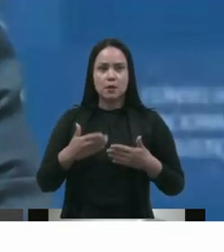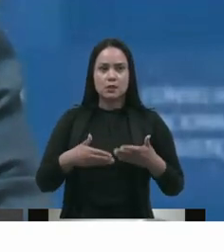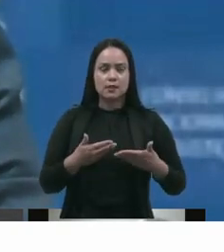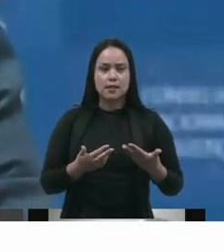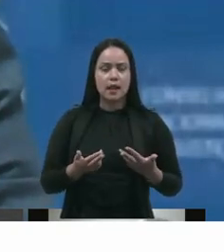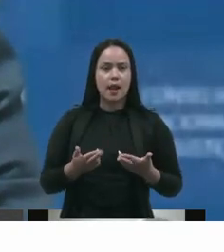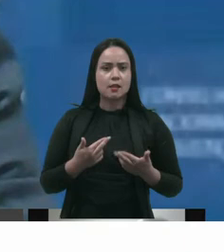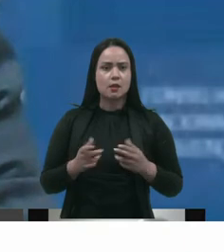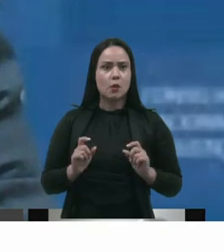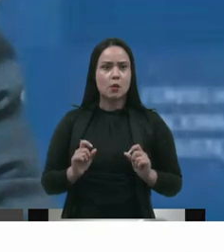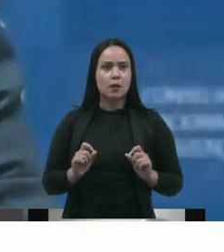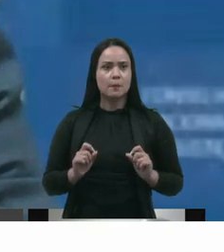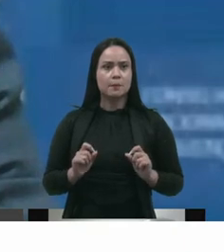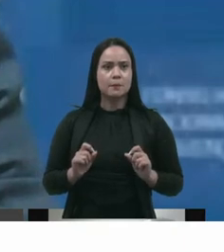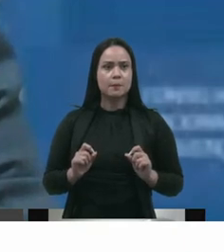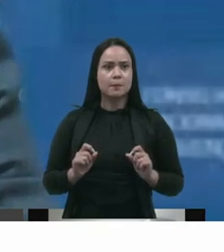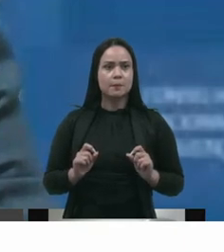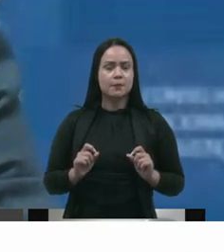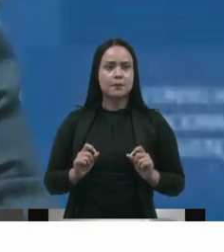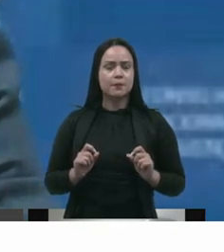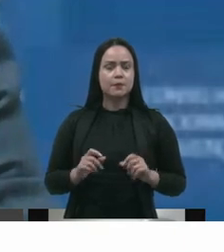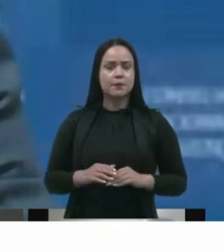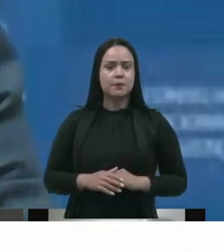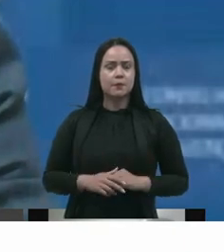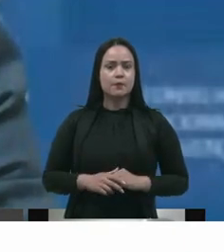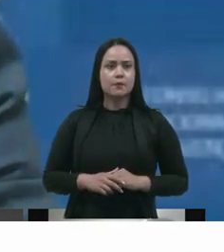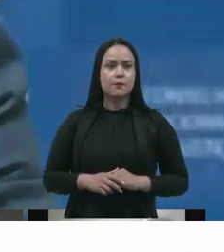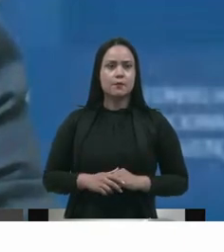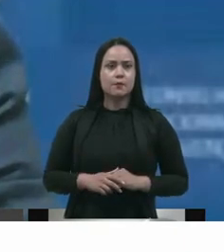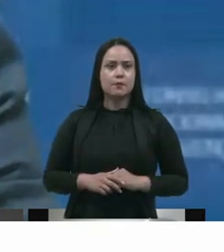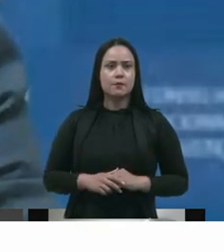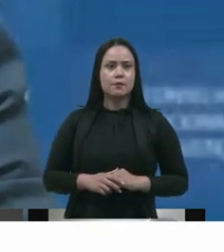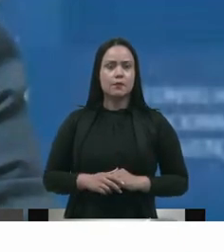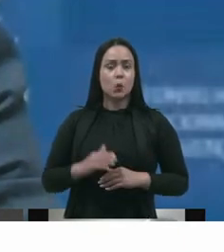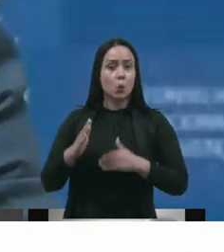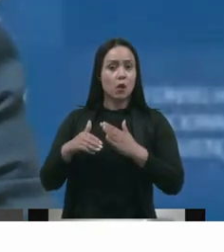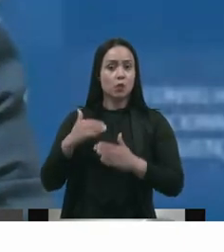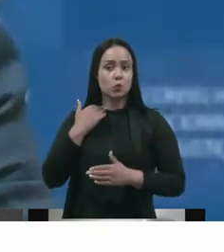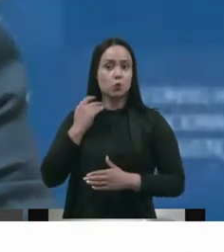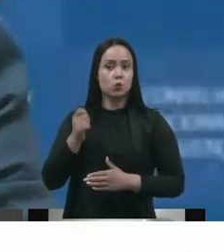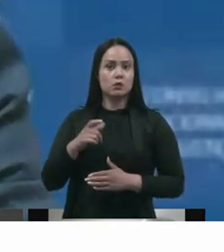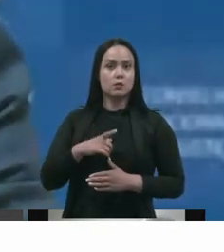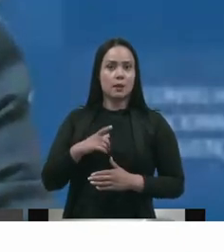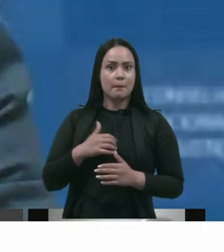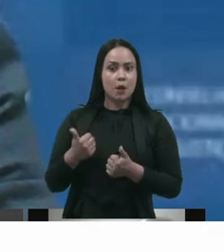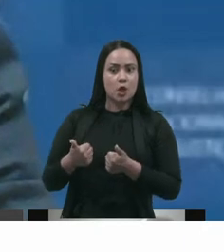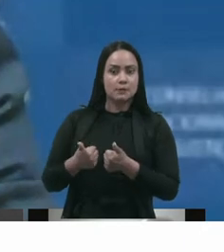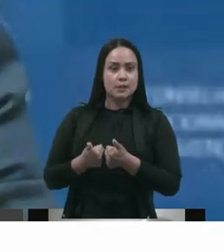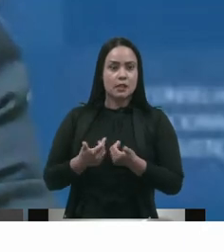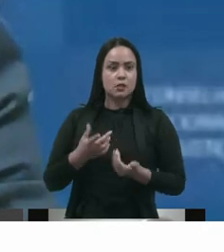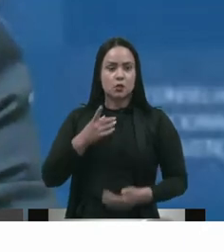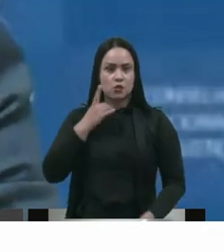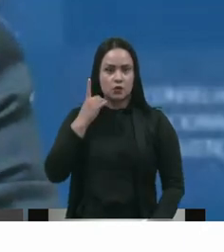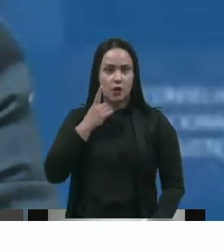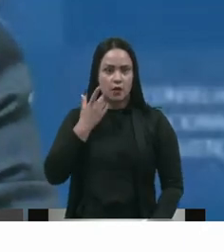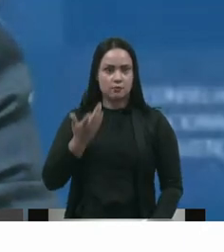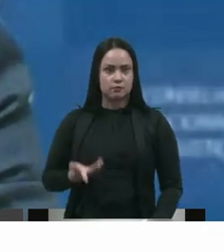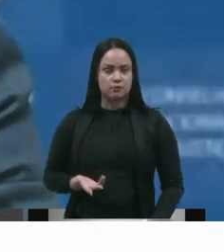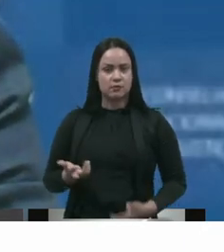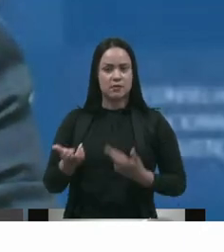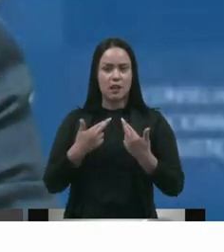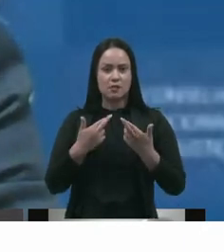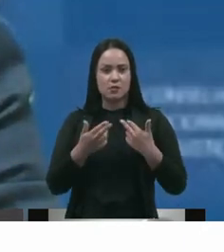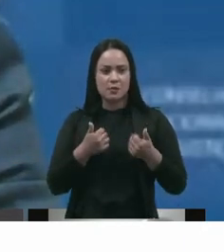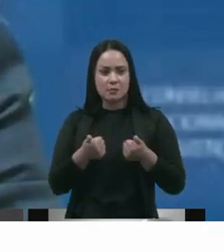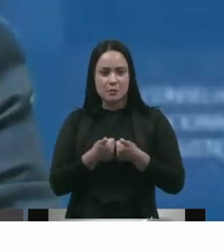relação a quando o magistrado tem proximidade com o advogado. Essa relação